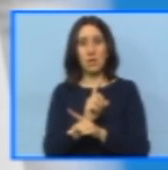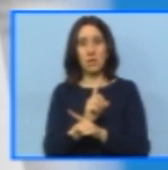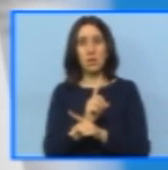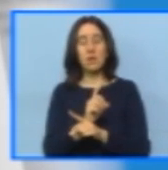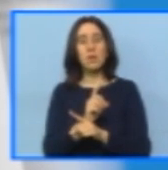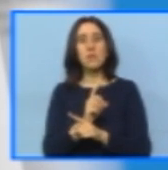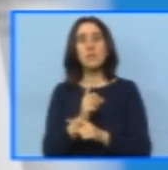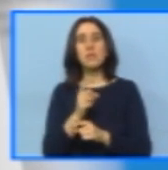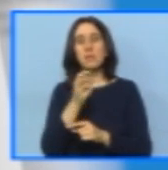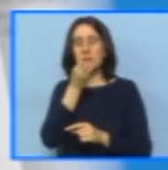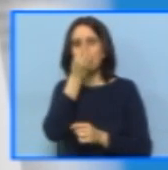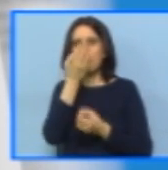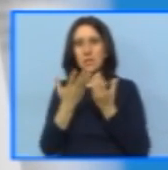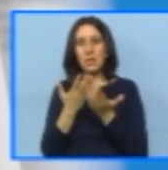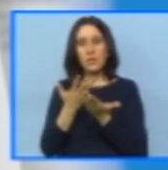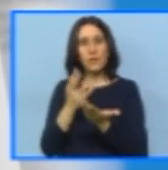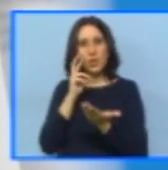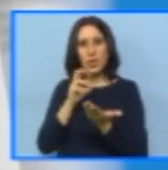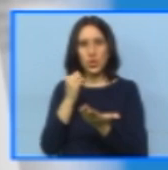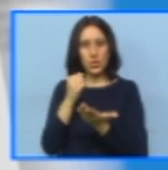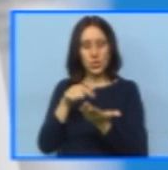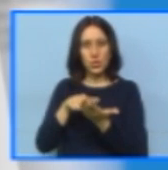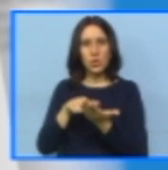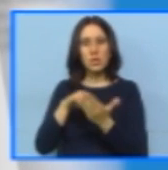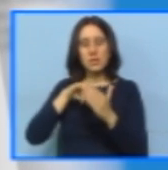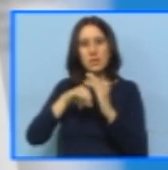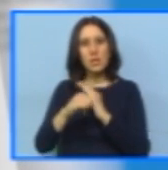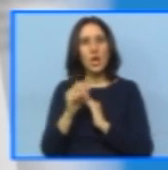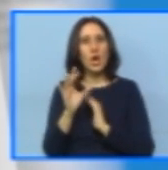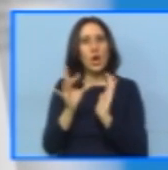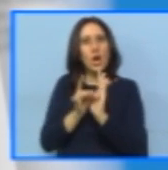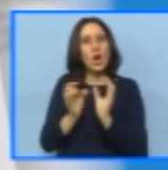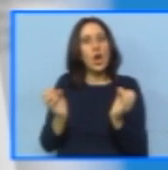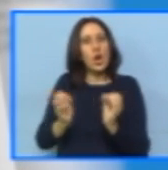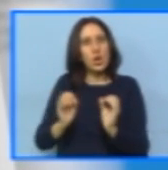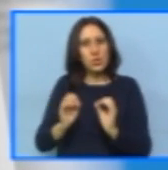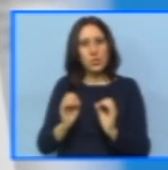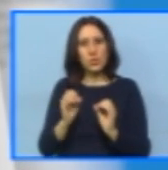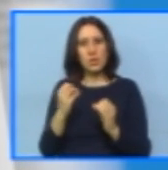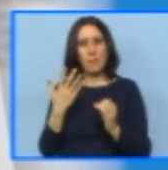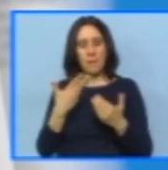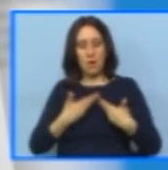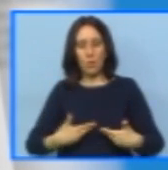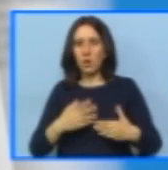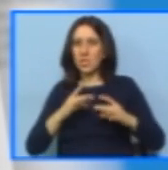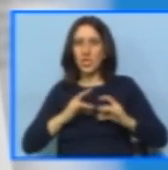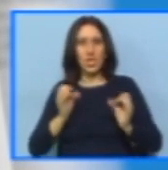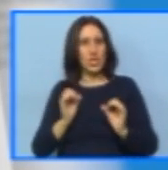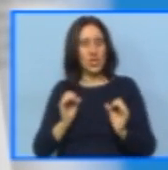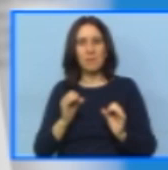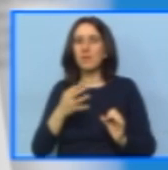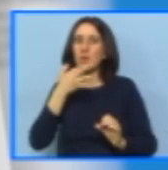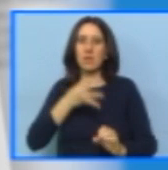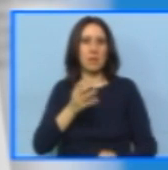dos cravos, se não meter o dedo no lugar dos cravos e a mão no seu lado, não acreditarei.